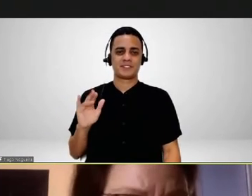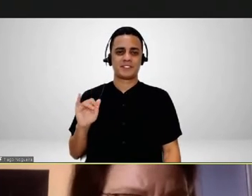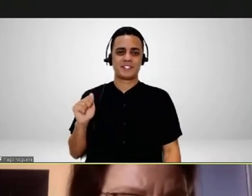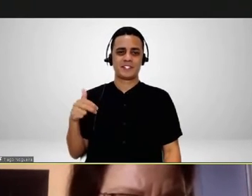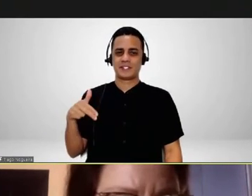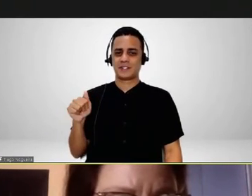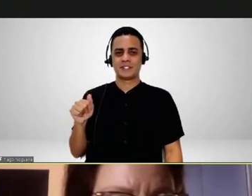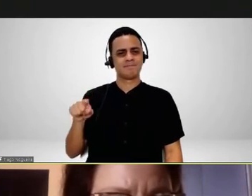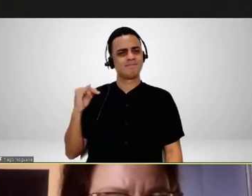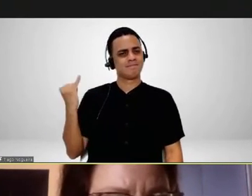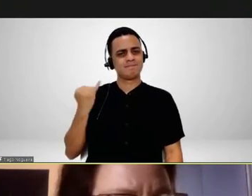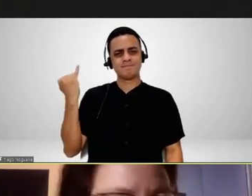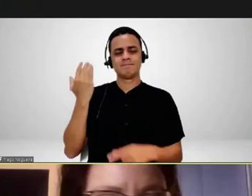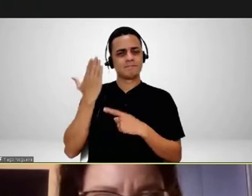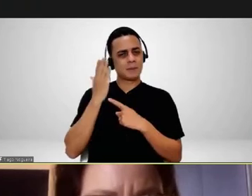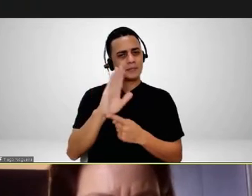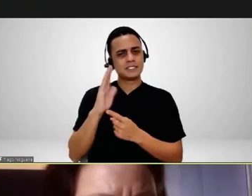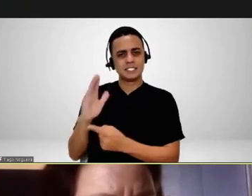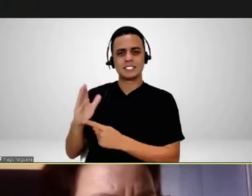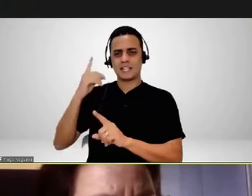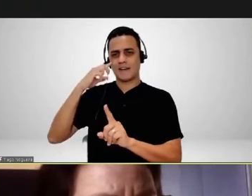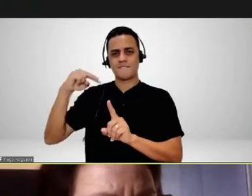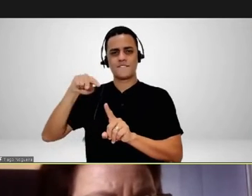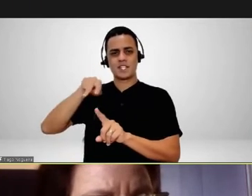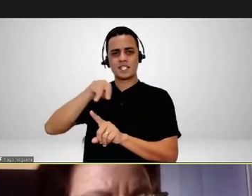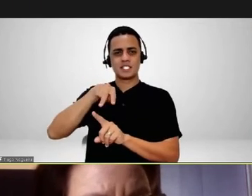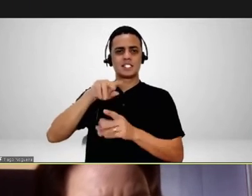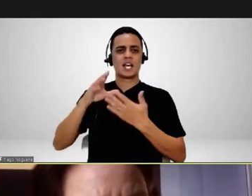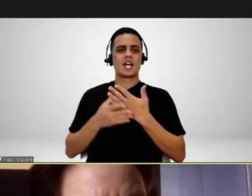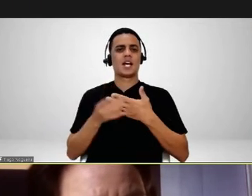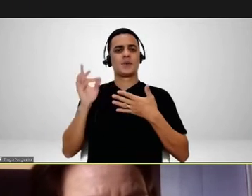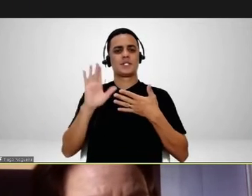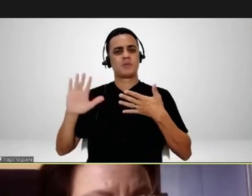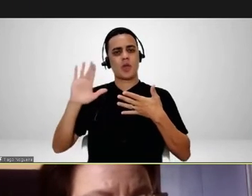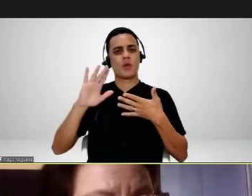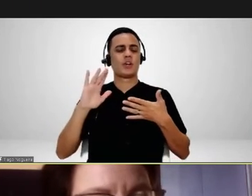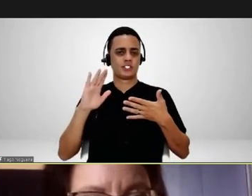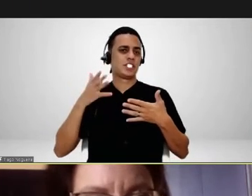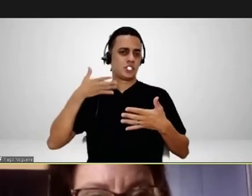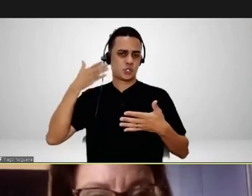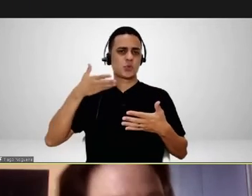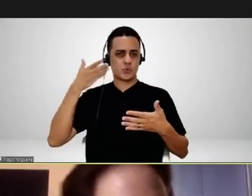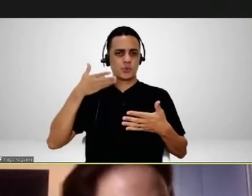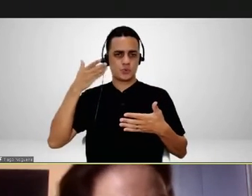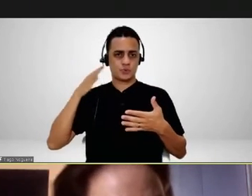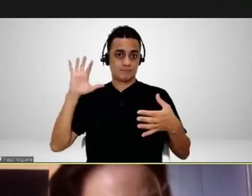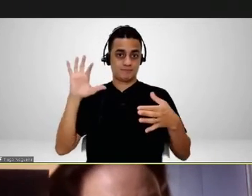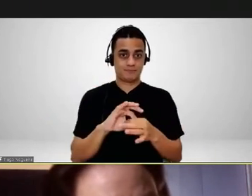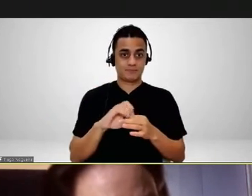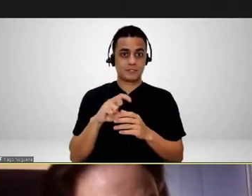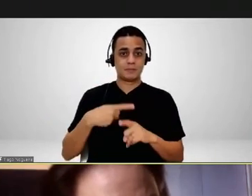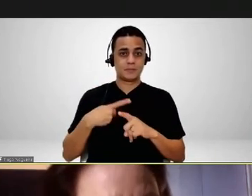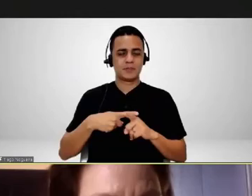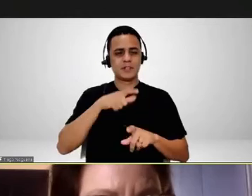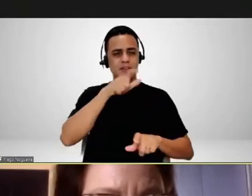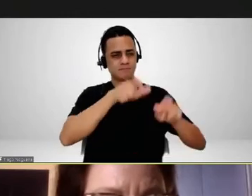muito importante você trazer esse olhar da semiótica discursiva, porque eu acho que as pessoas que